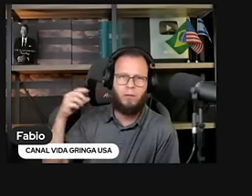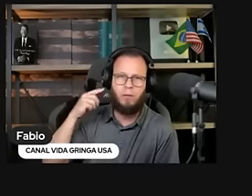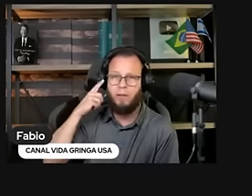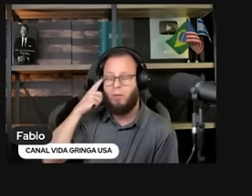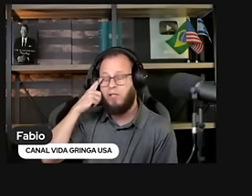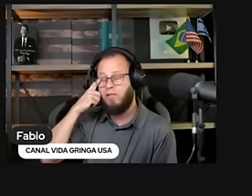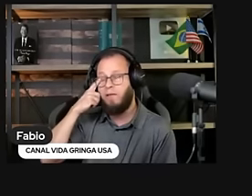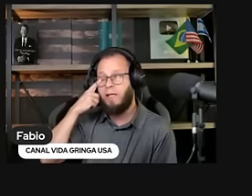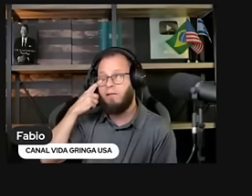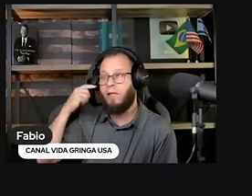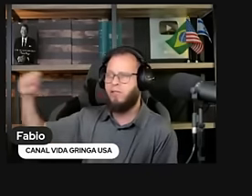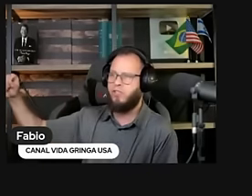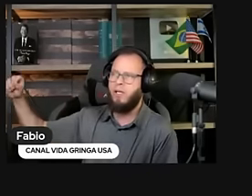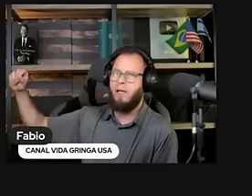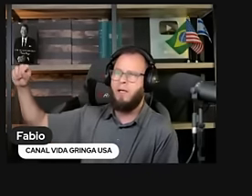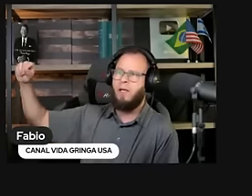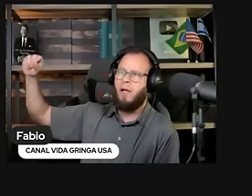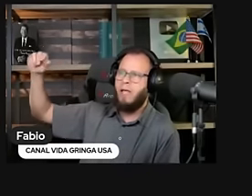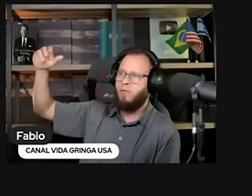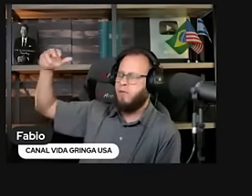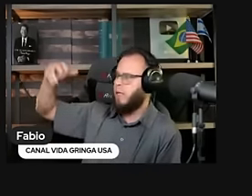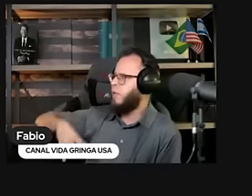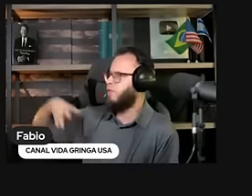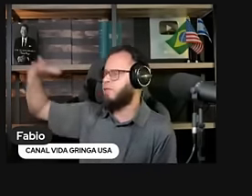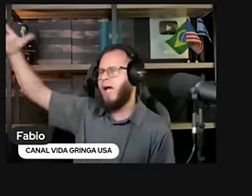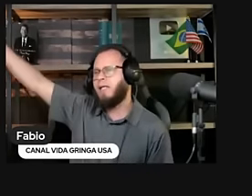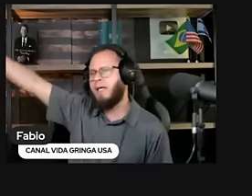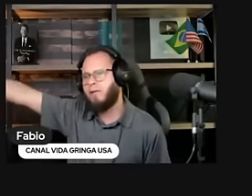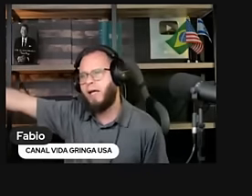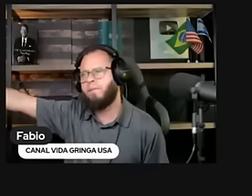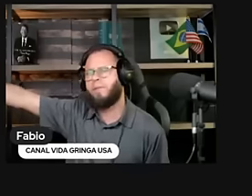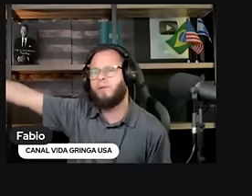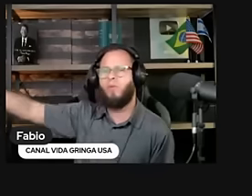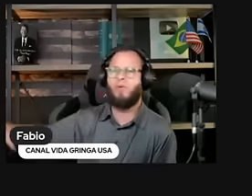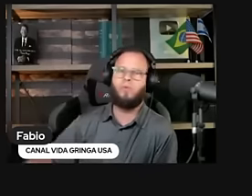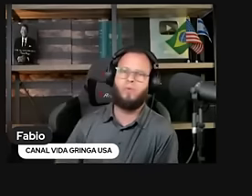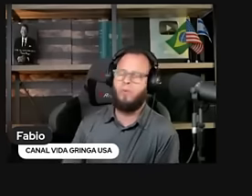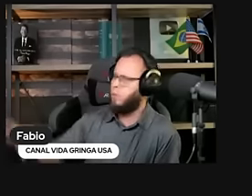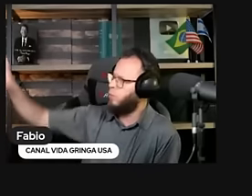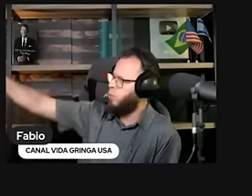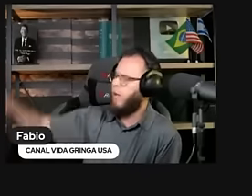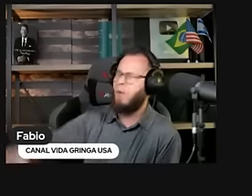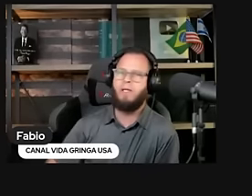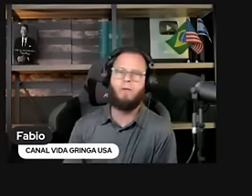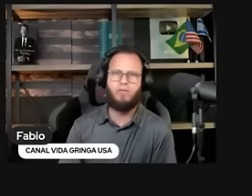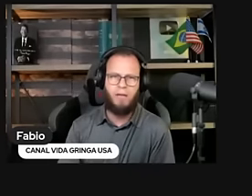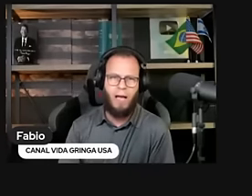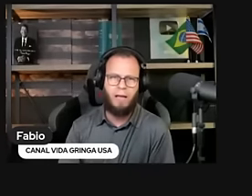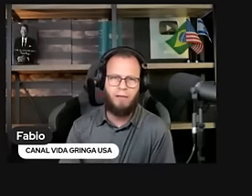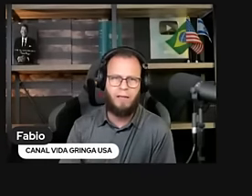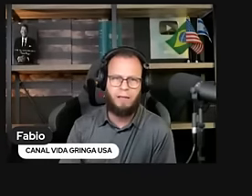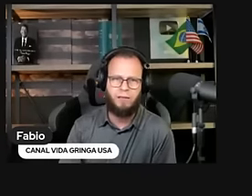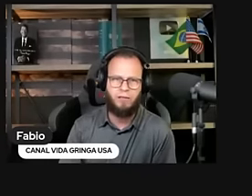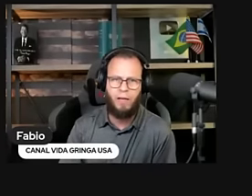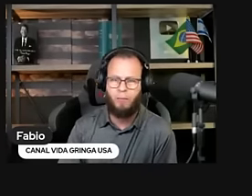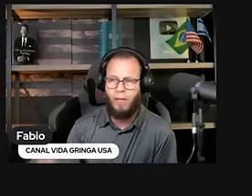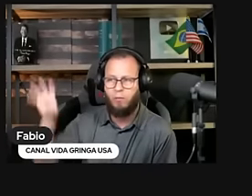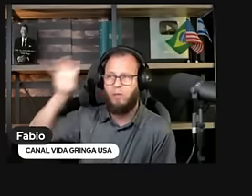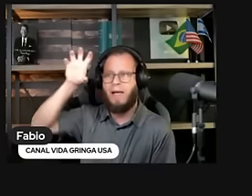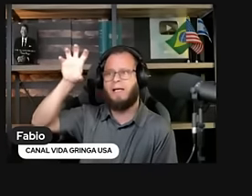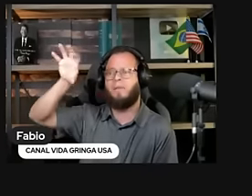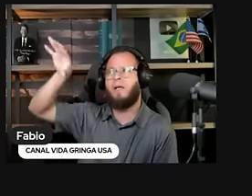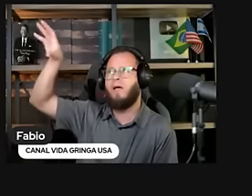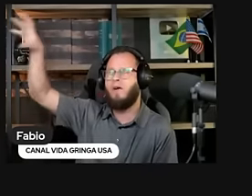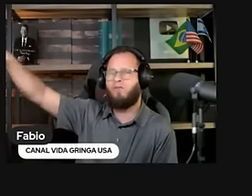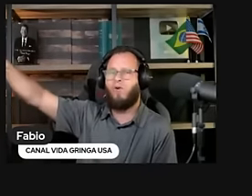vai melhorando. E quando a gente tiver que interagir, aí eu vou ter que me levantar e ir até no outro local ali onde está a tela grande, né? Porque aquilo ali é